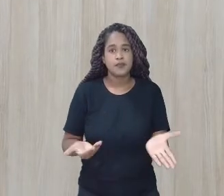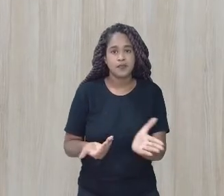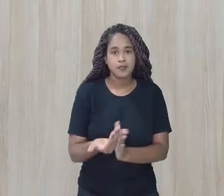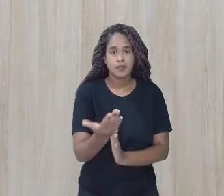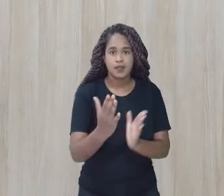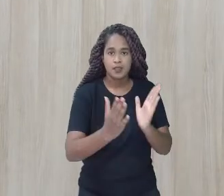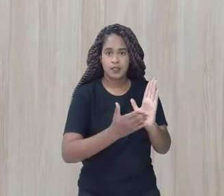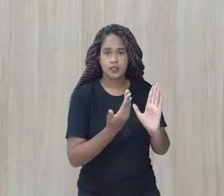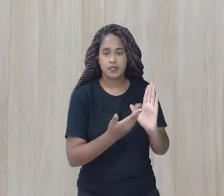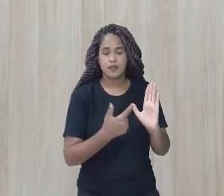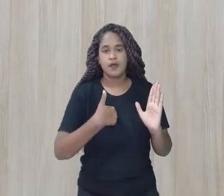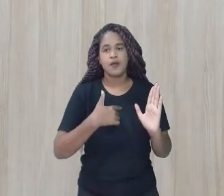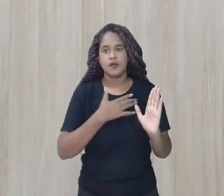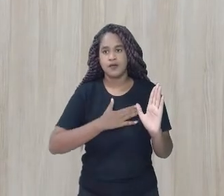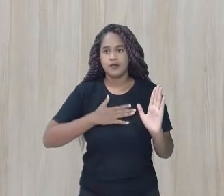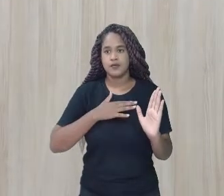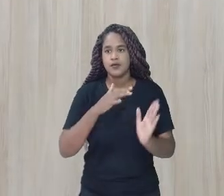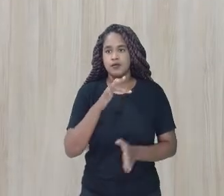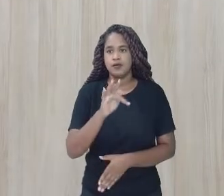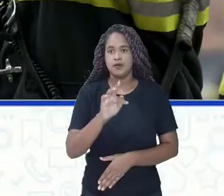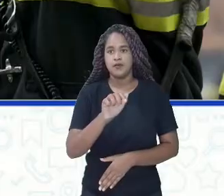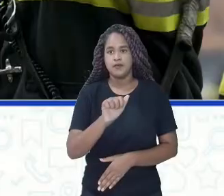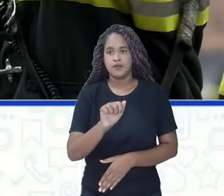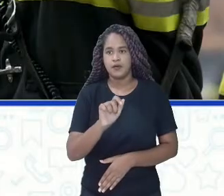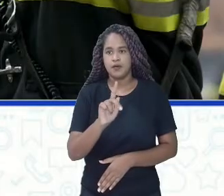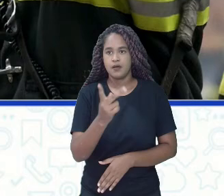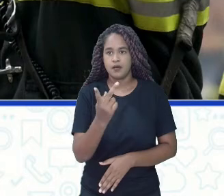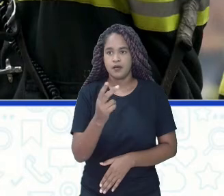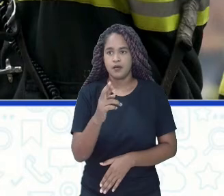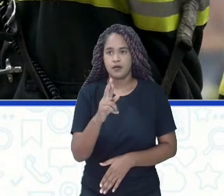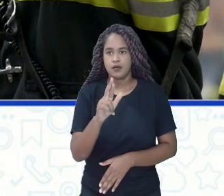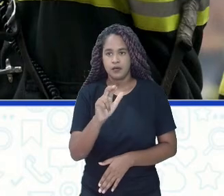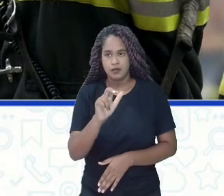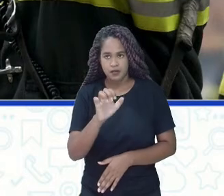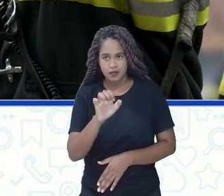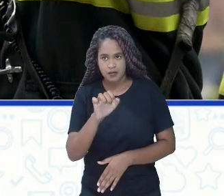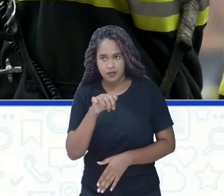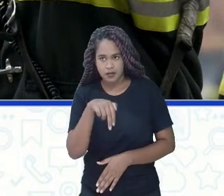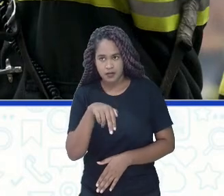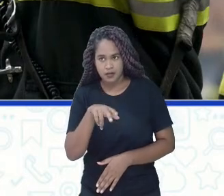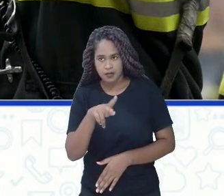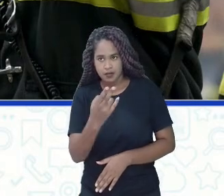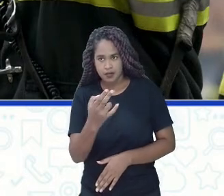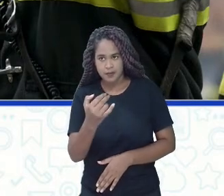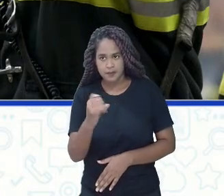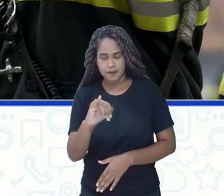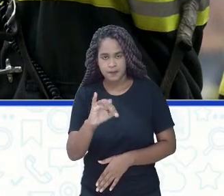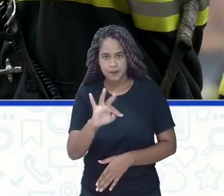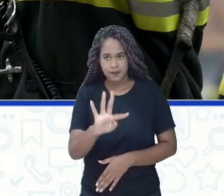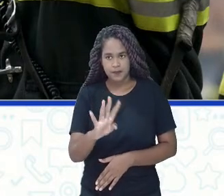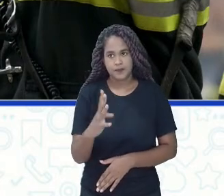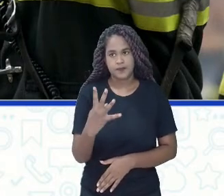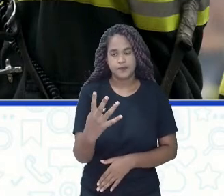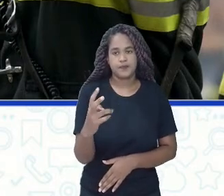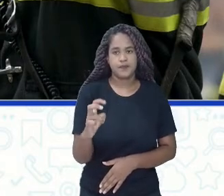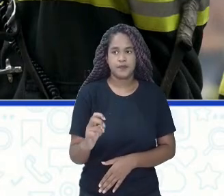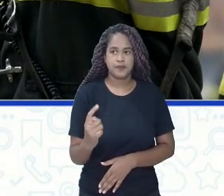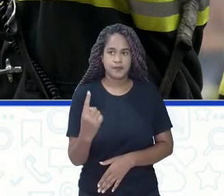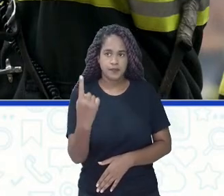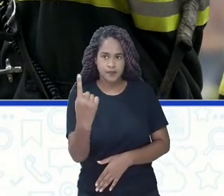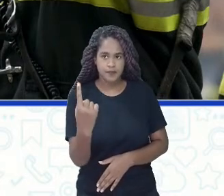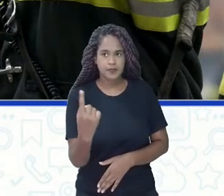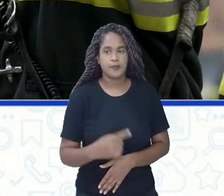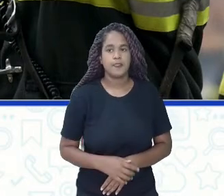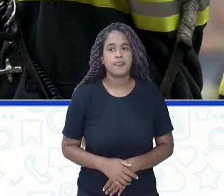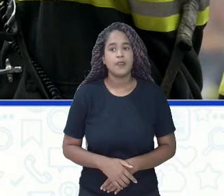que eu acho bastante, chamado Fahrenheit 451, que foi escrito em 1953. O livro conta a